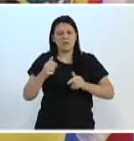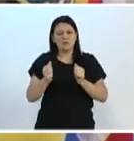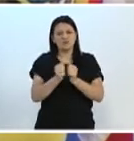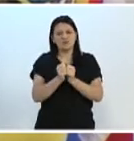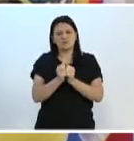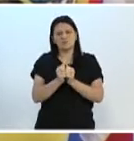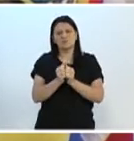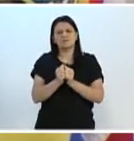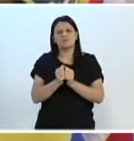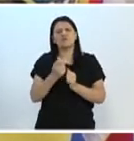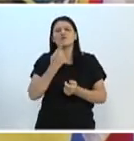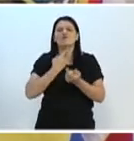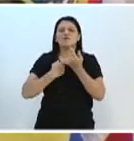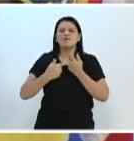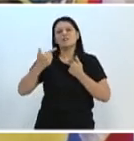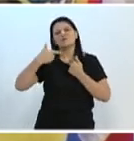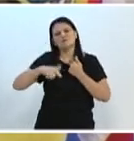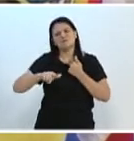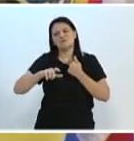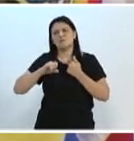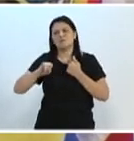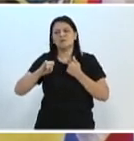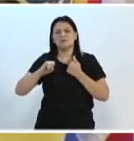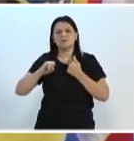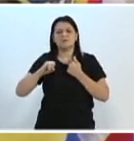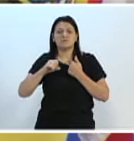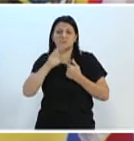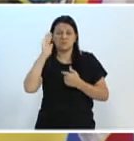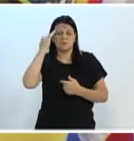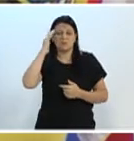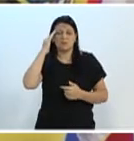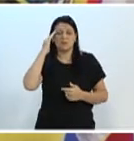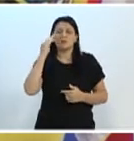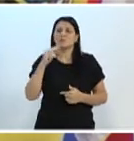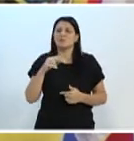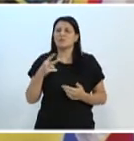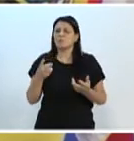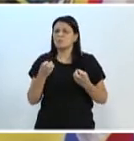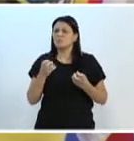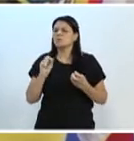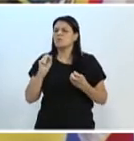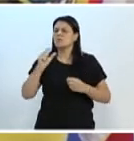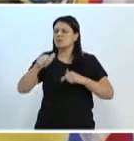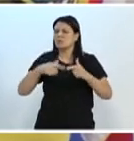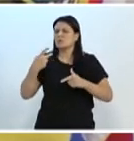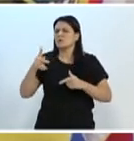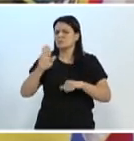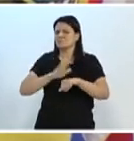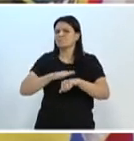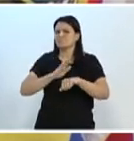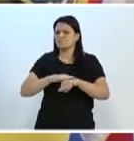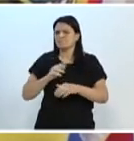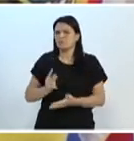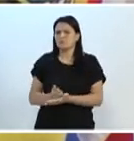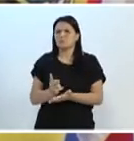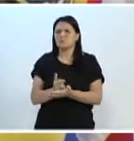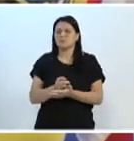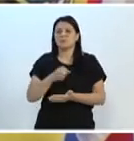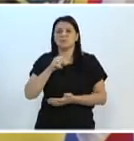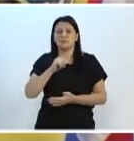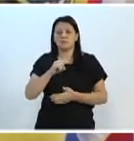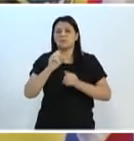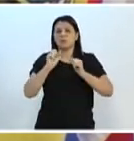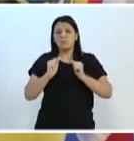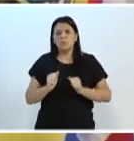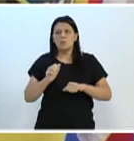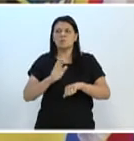assim for possível, e assim os colegas entenderem, porque vi o trabalho que o senhor fez e a continuidade. Aliás, se vão fazer e se podem